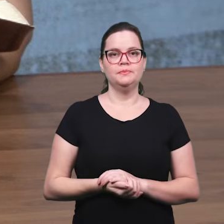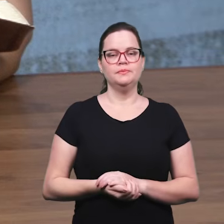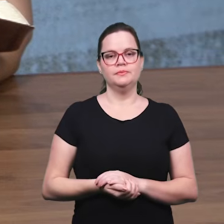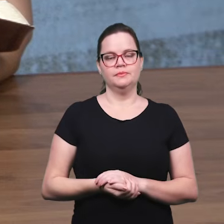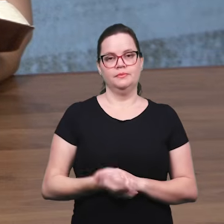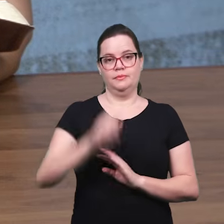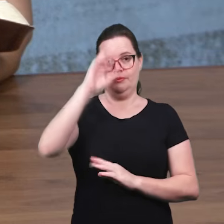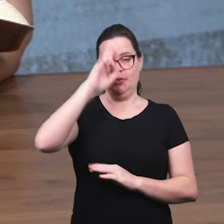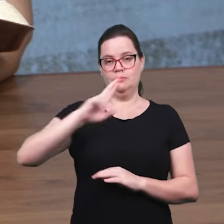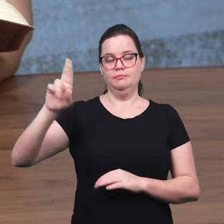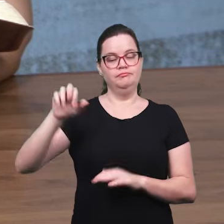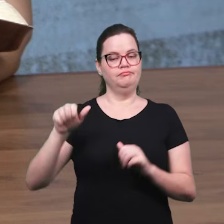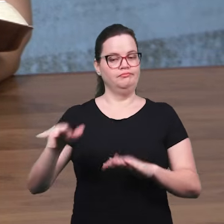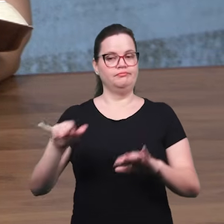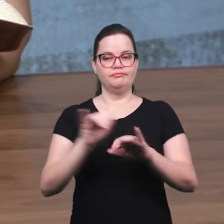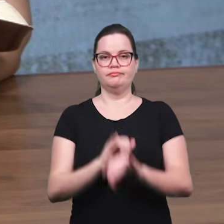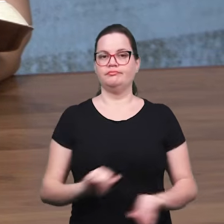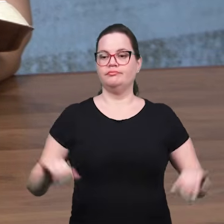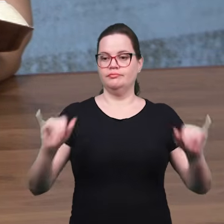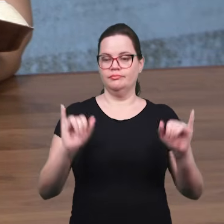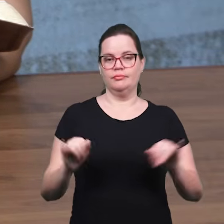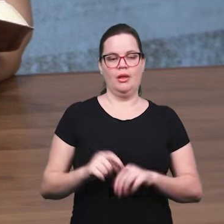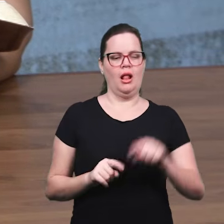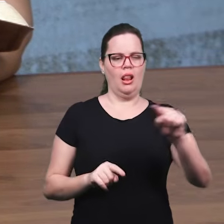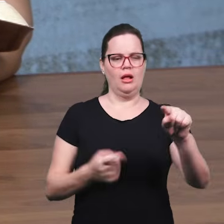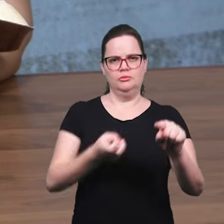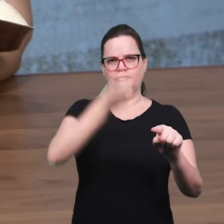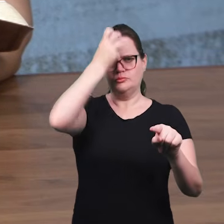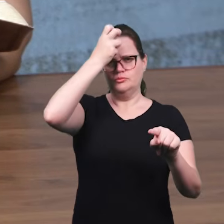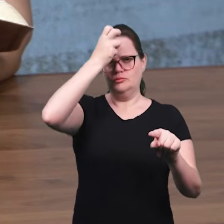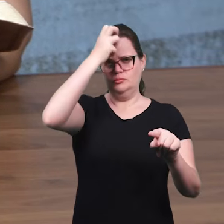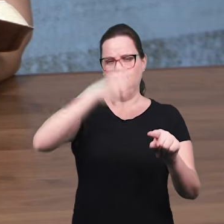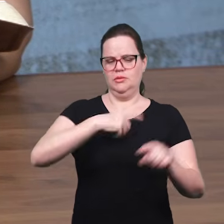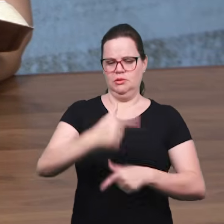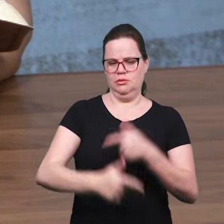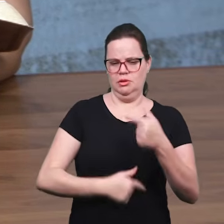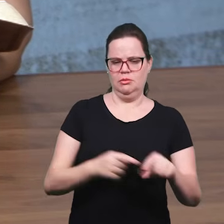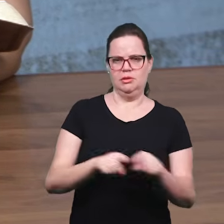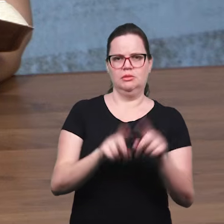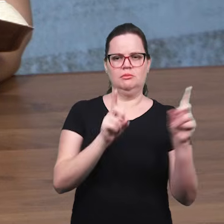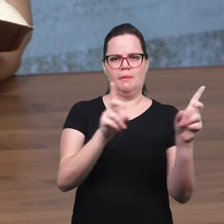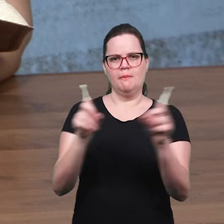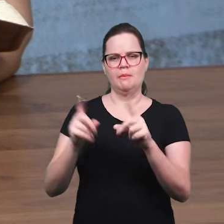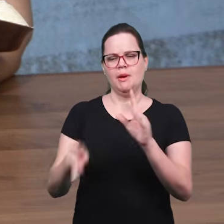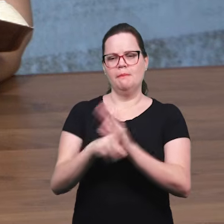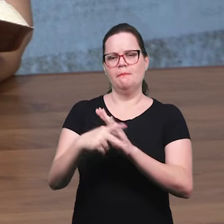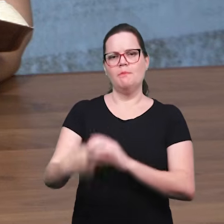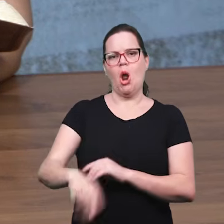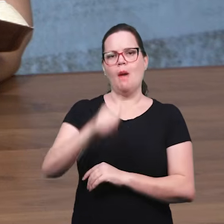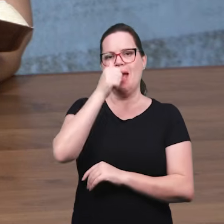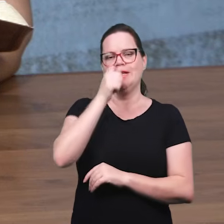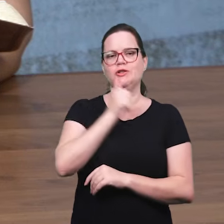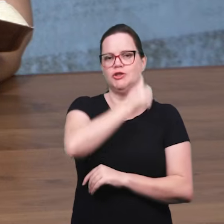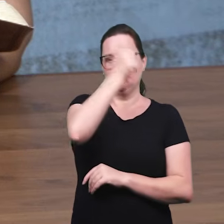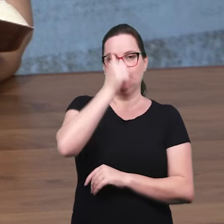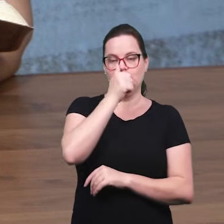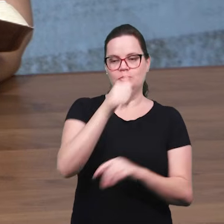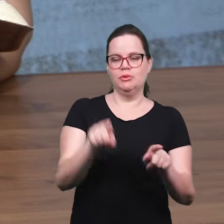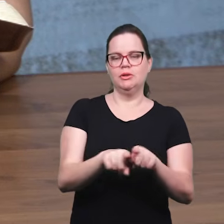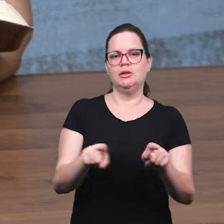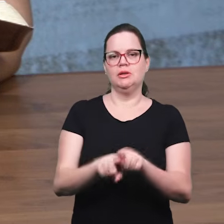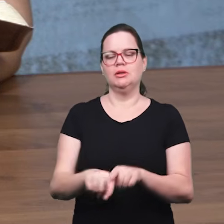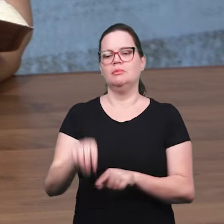o Senhor: o trabalho do Egito e o comércio dos etíopes e os